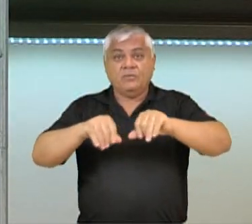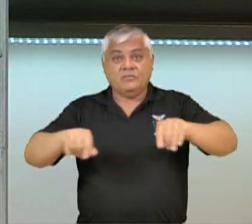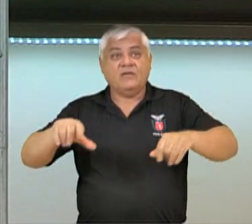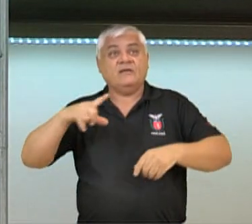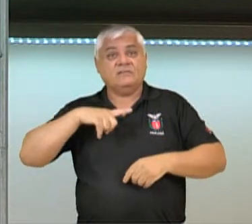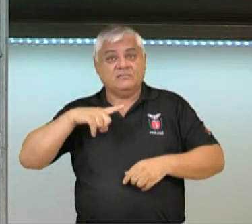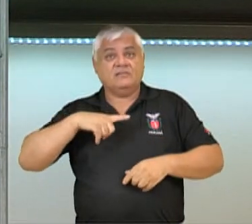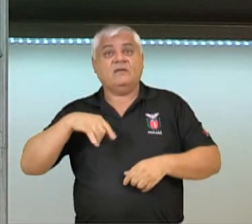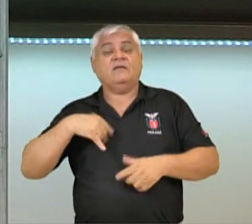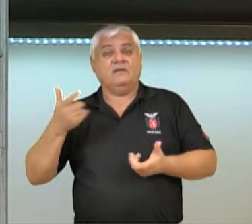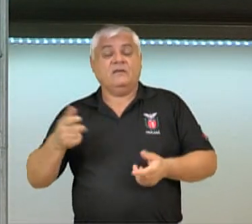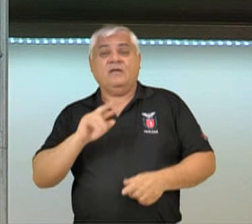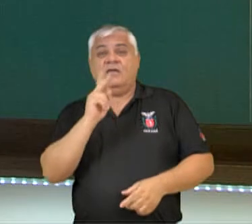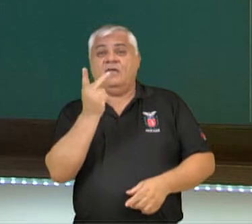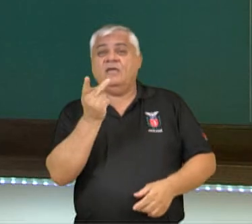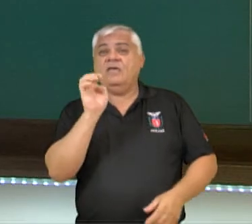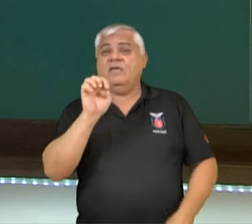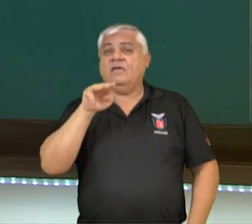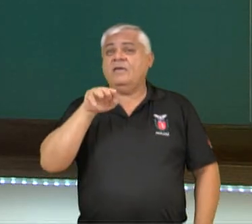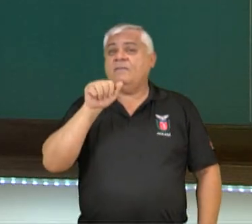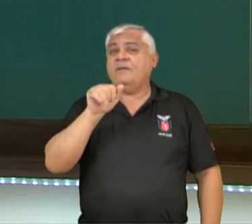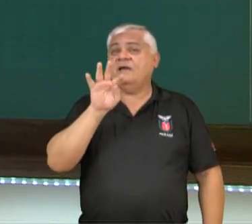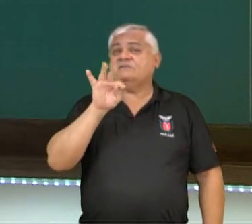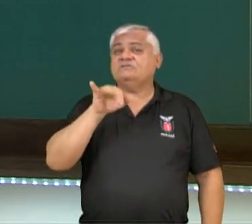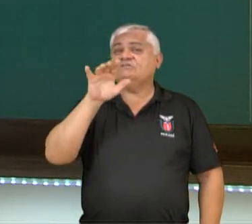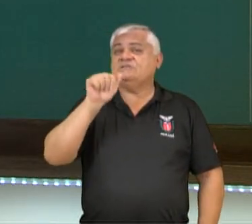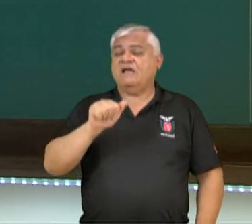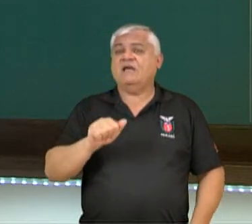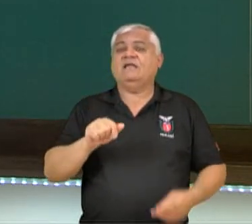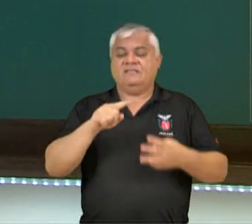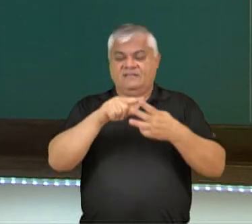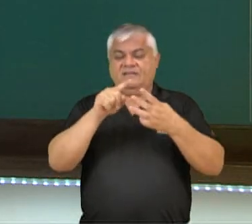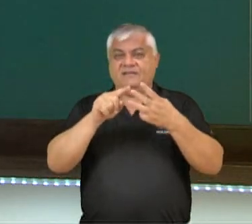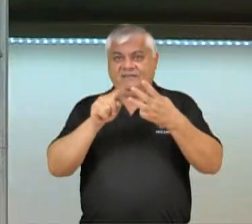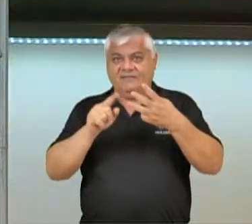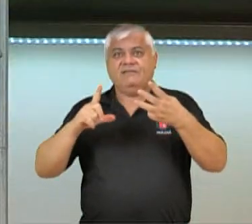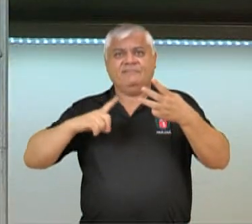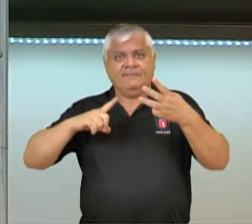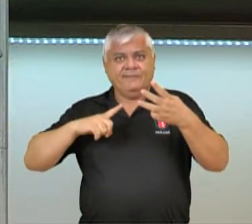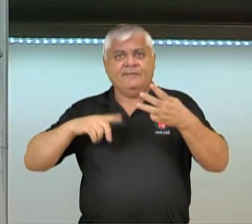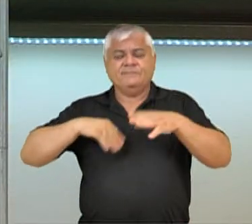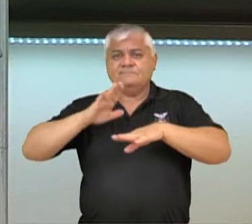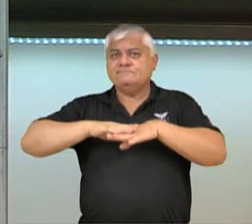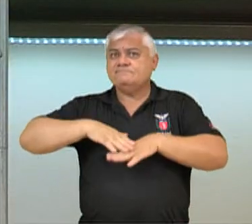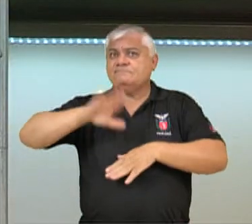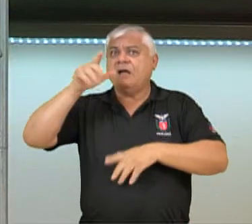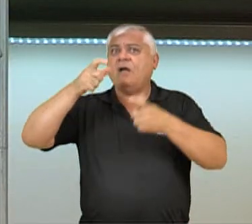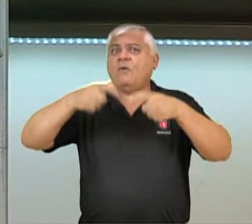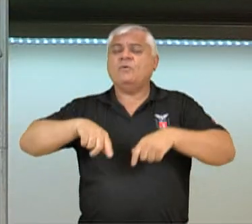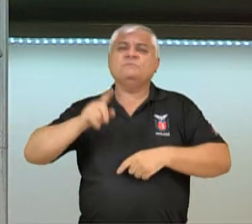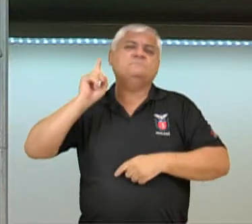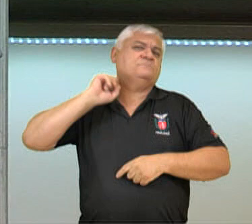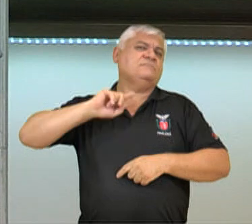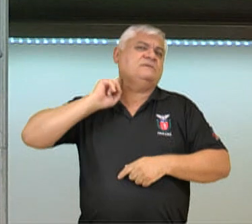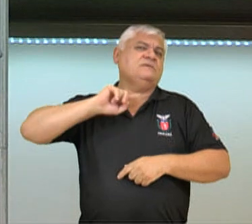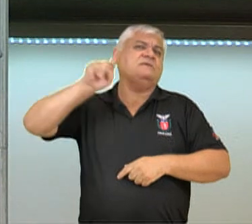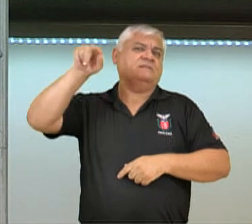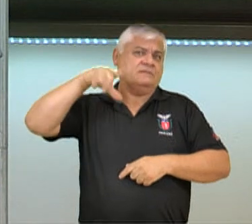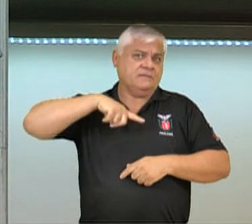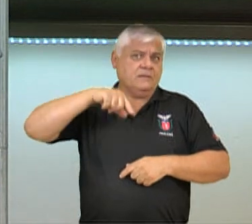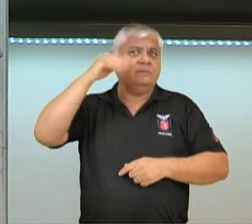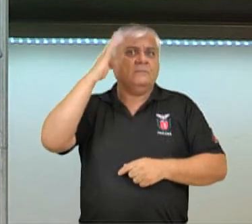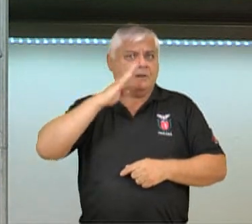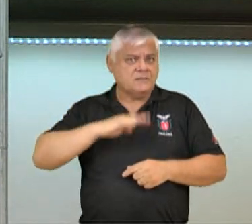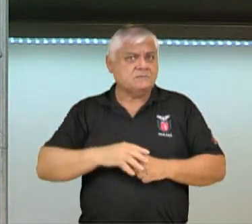minérios, formatos como a hematita, magnetita e a wulstita. Hematita tem muito na região de Minas Gerais, aqui no